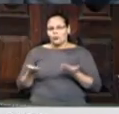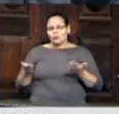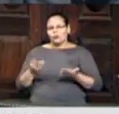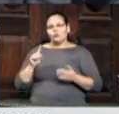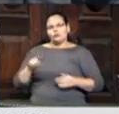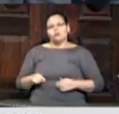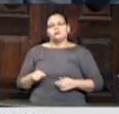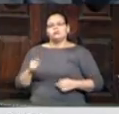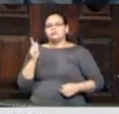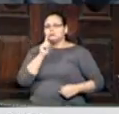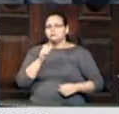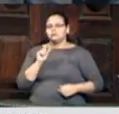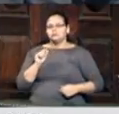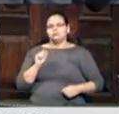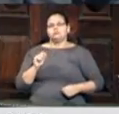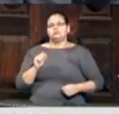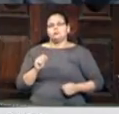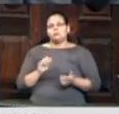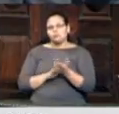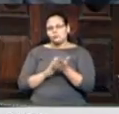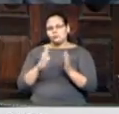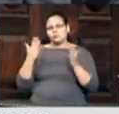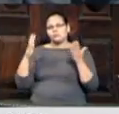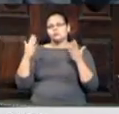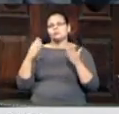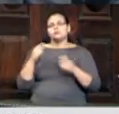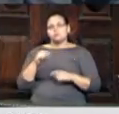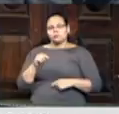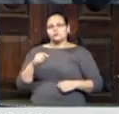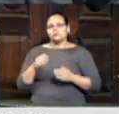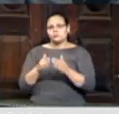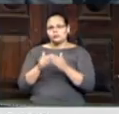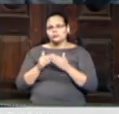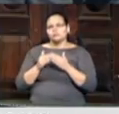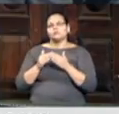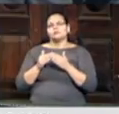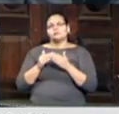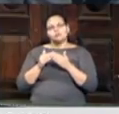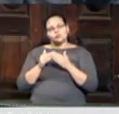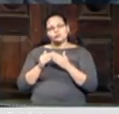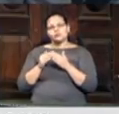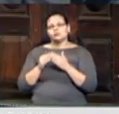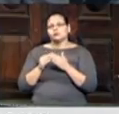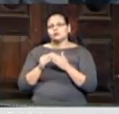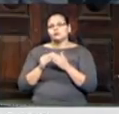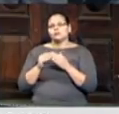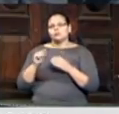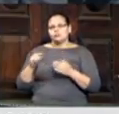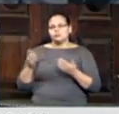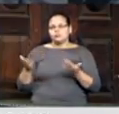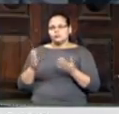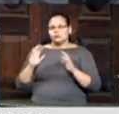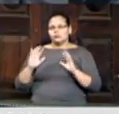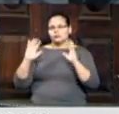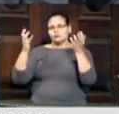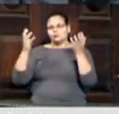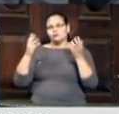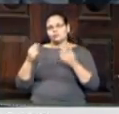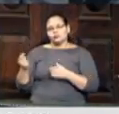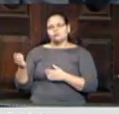com a moção de congratulações e aplausos, que solicito ao nosso ilustre cerimonial que